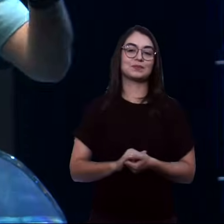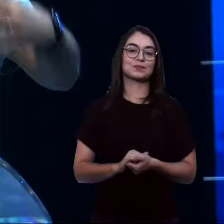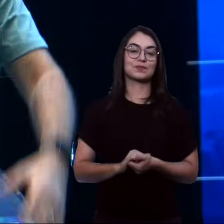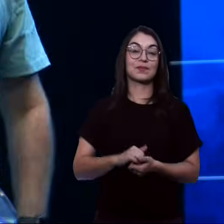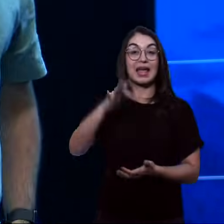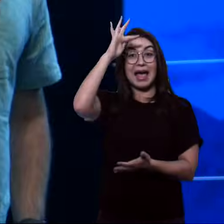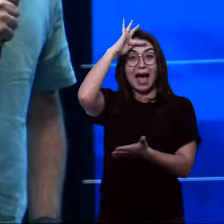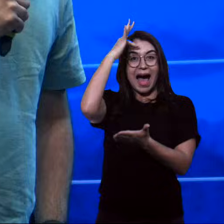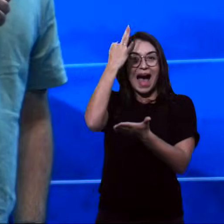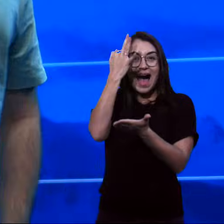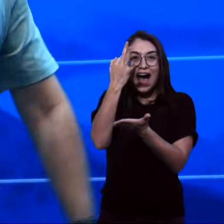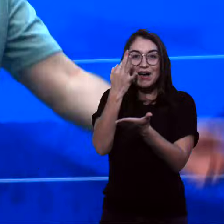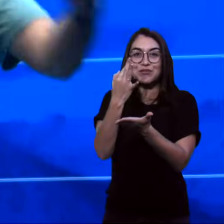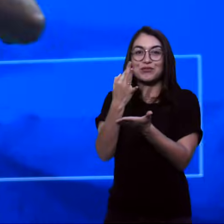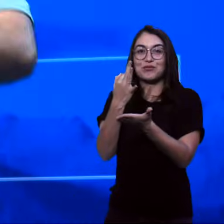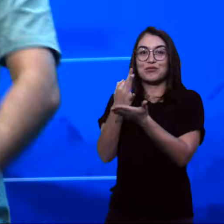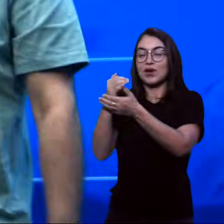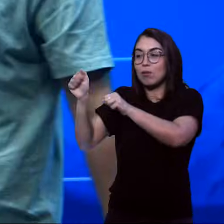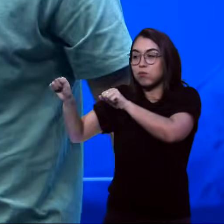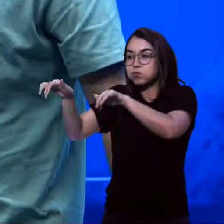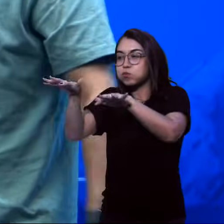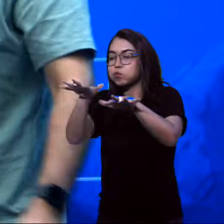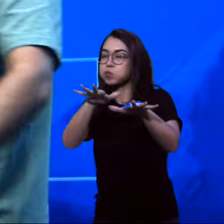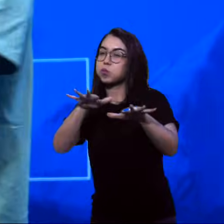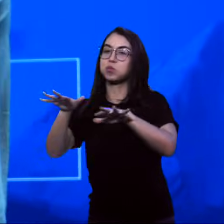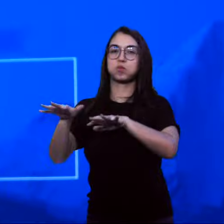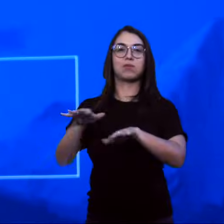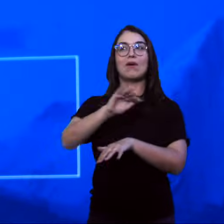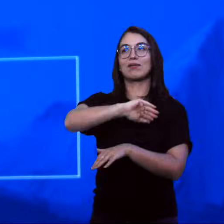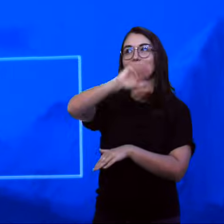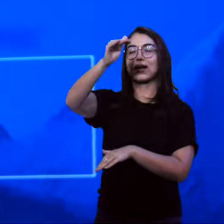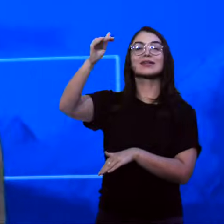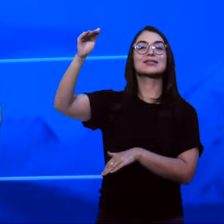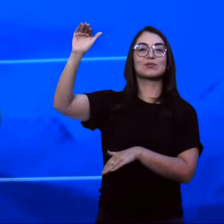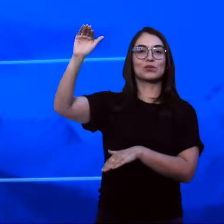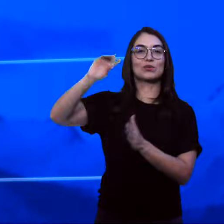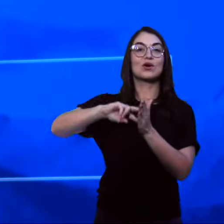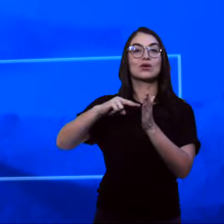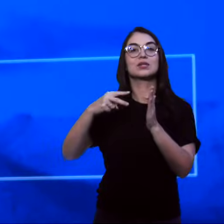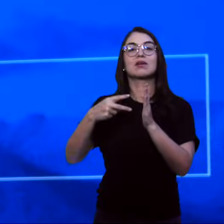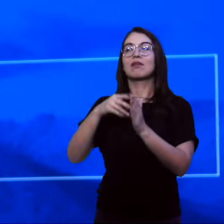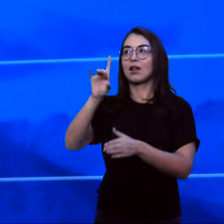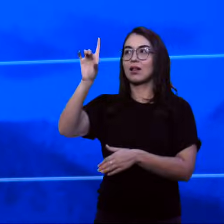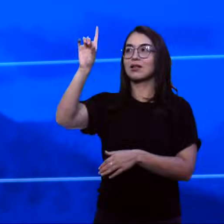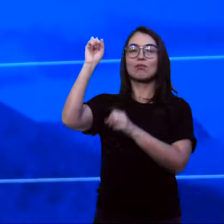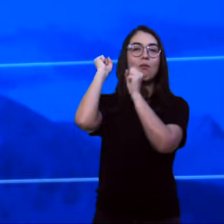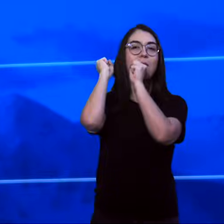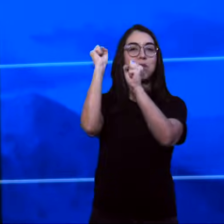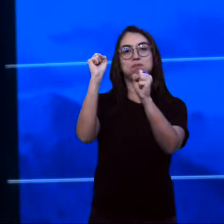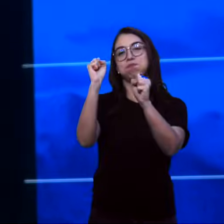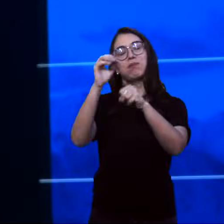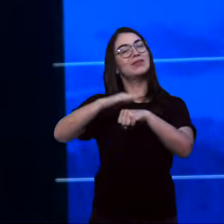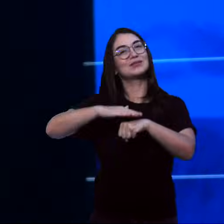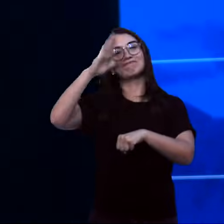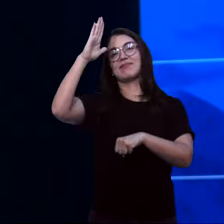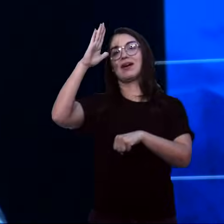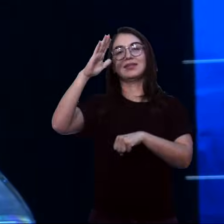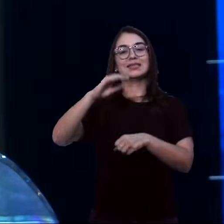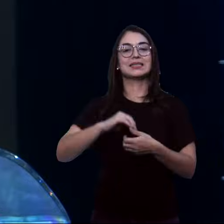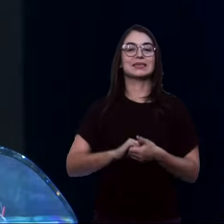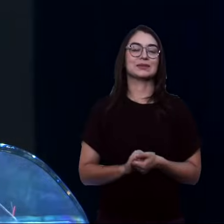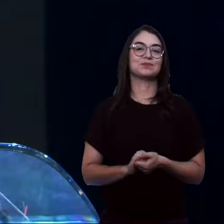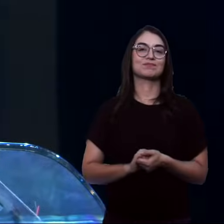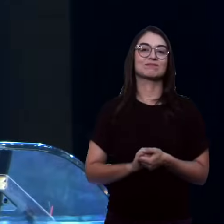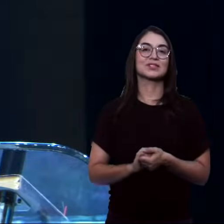que move montanhas. Deus já estava falando isso ali para Zorobabel. Ele estava falando, olha, não importa as dificuldades que você